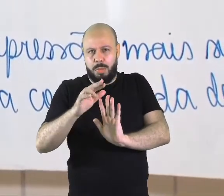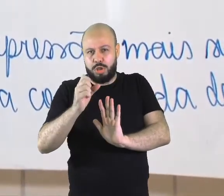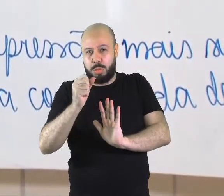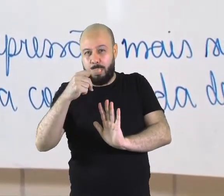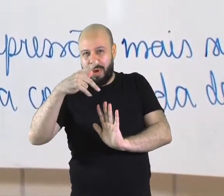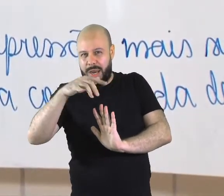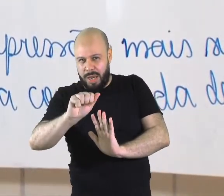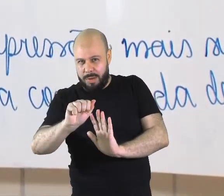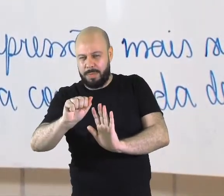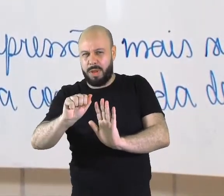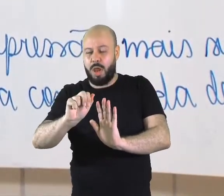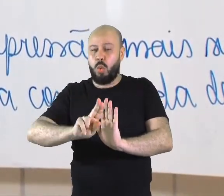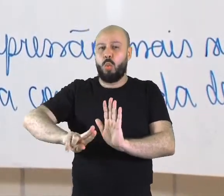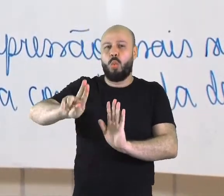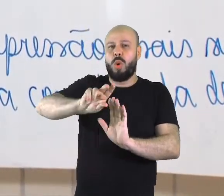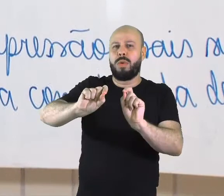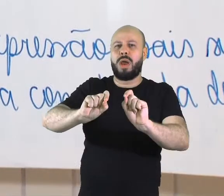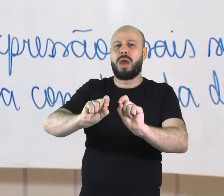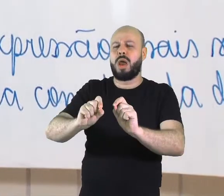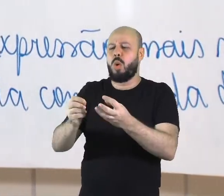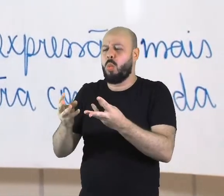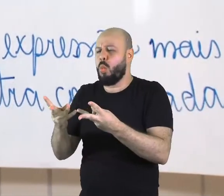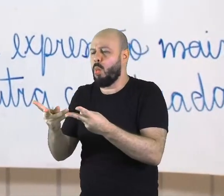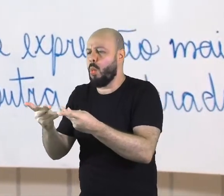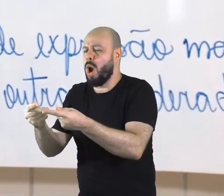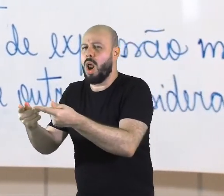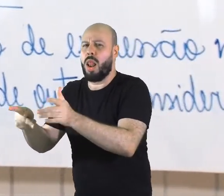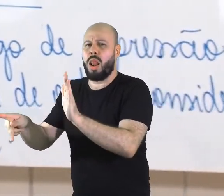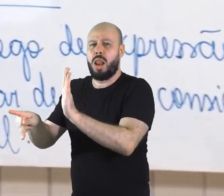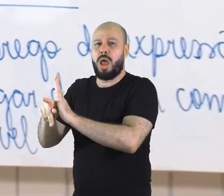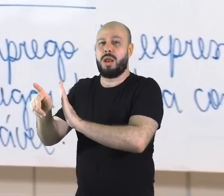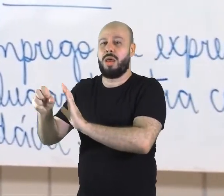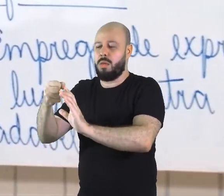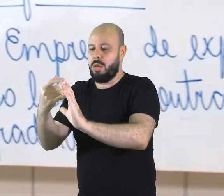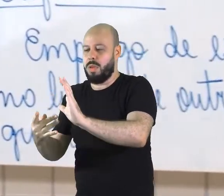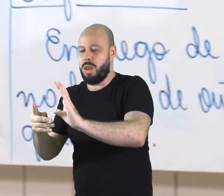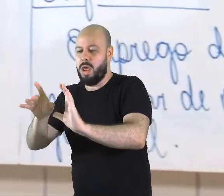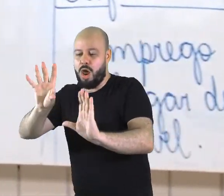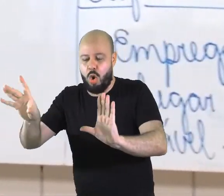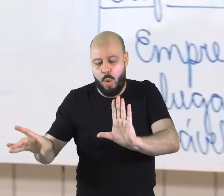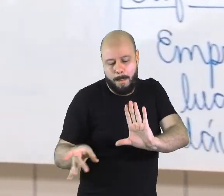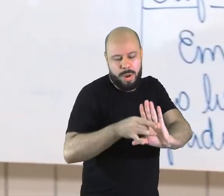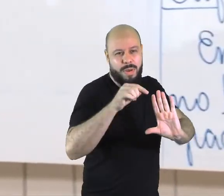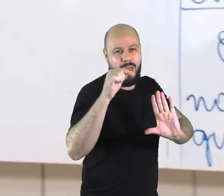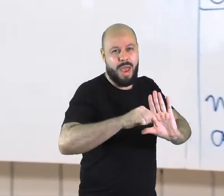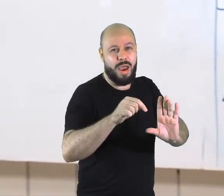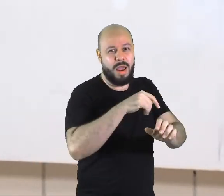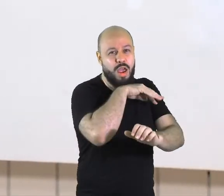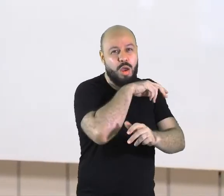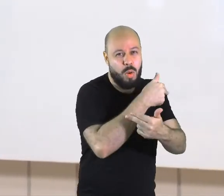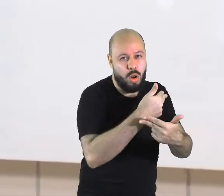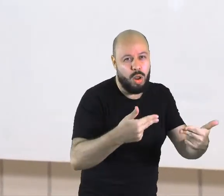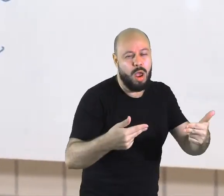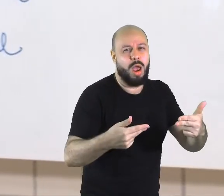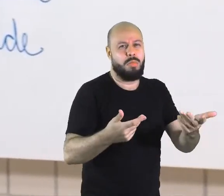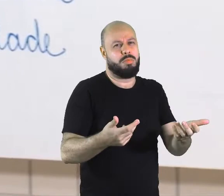nome, eu vou atribuir qualidades de seres humanos a seres não racionais.